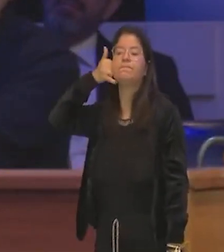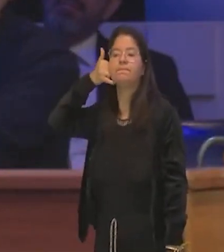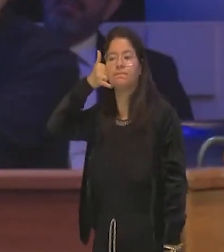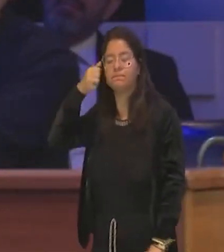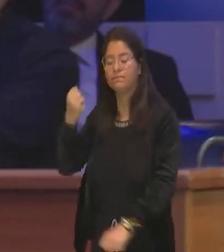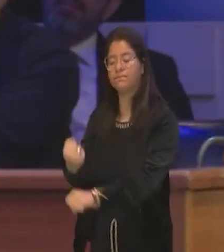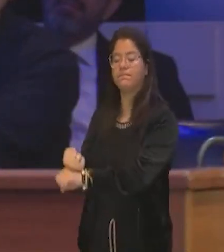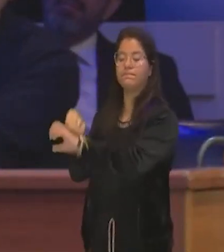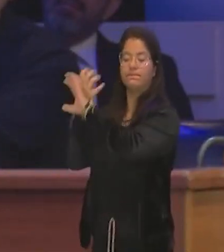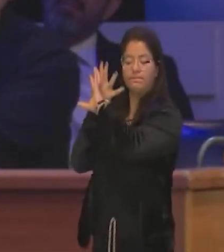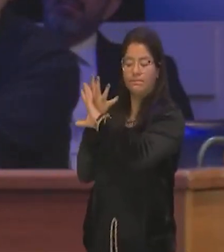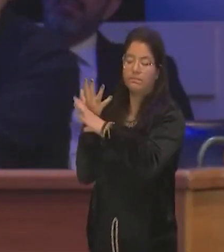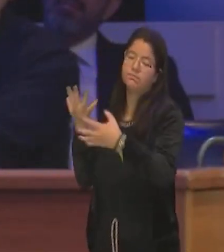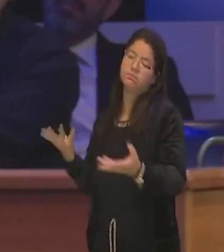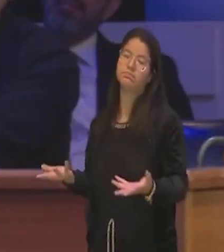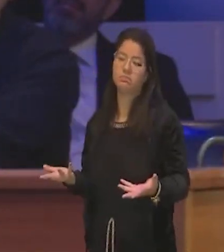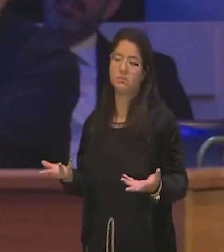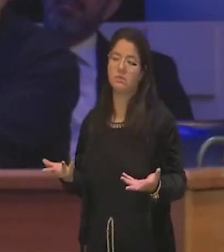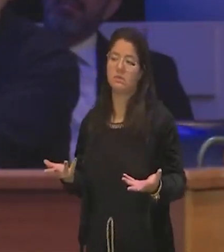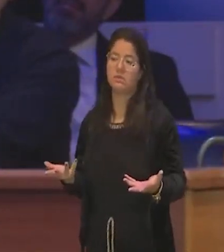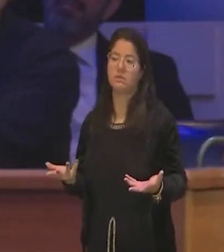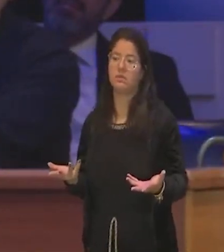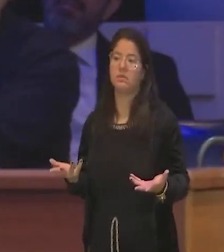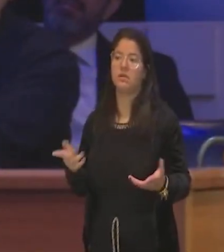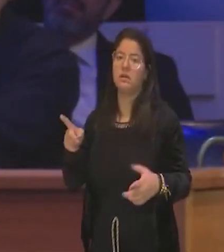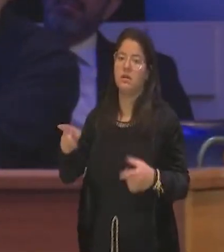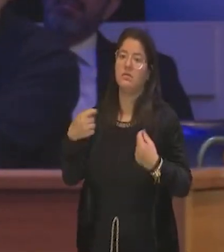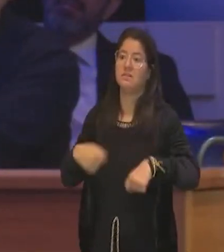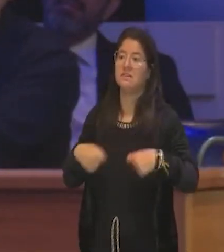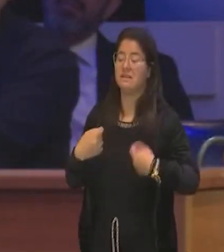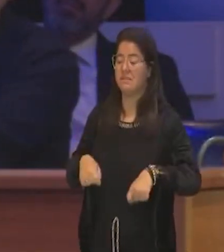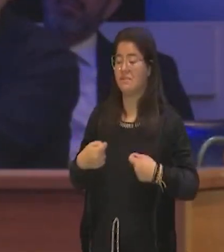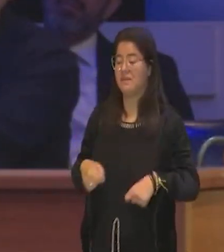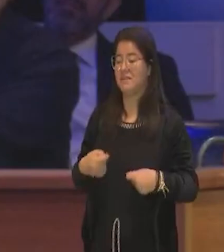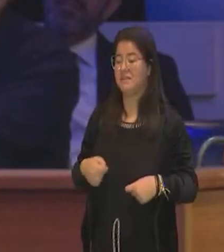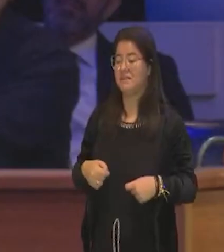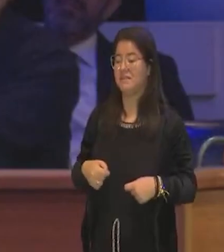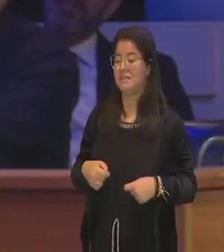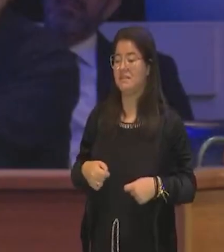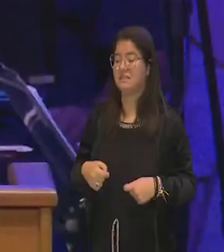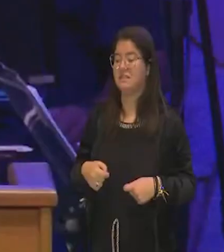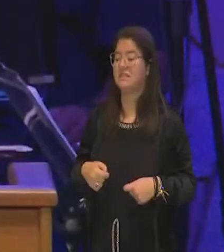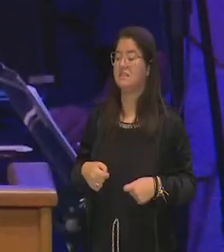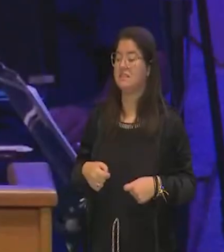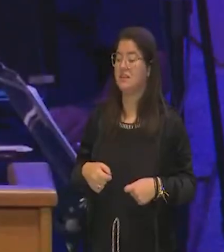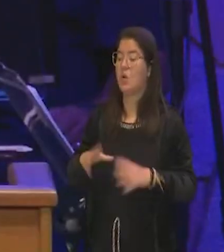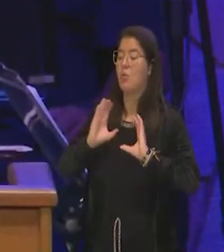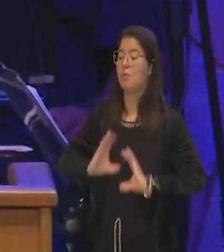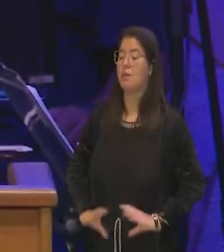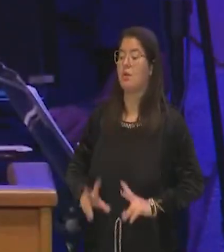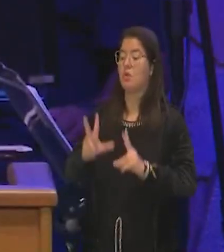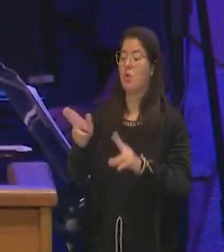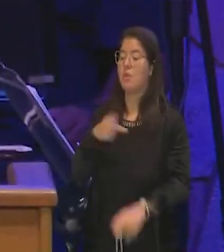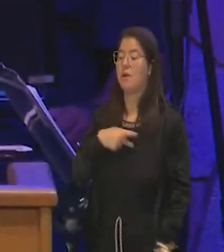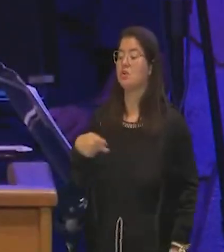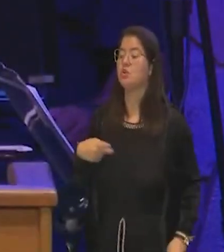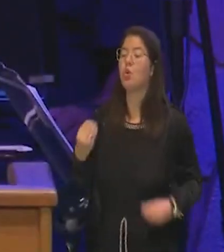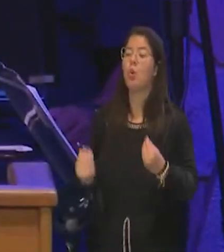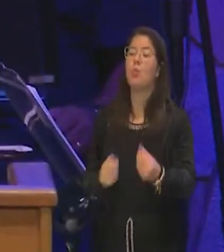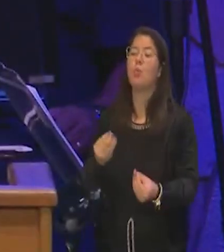numa determinada situação, que você precisa estar como pastor, naquela situação. E como